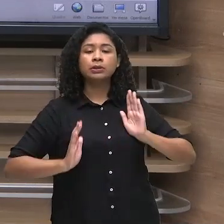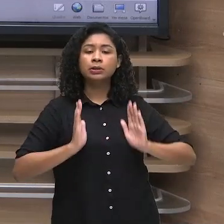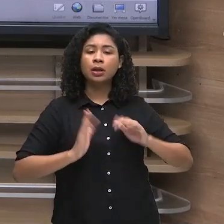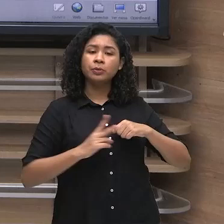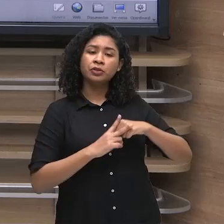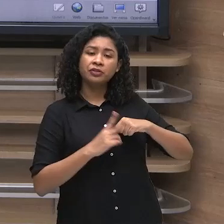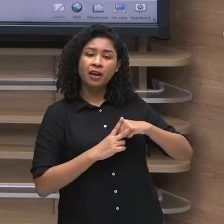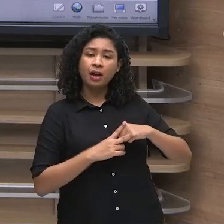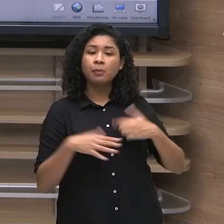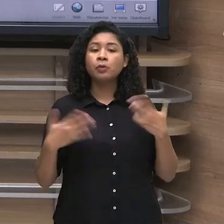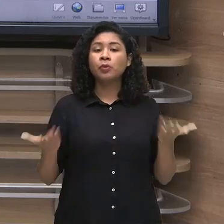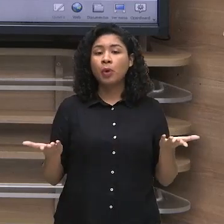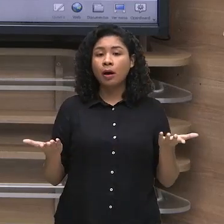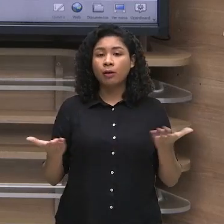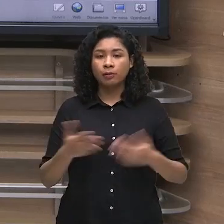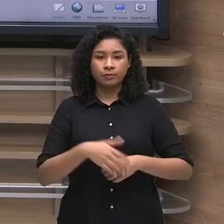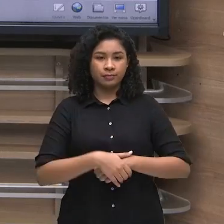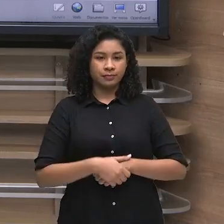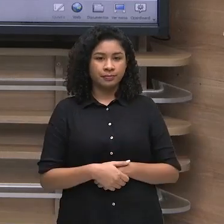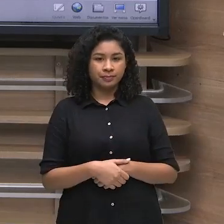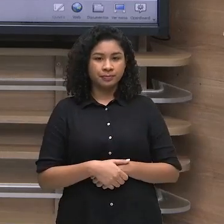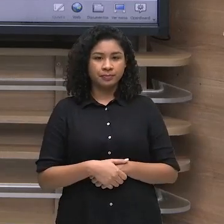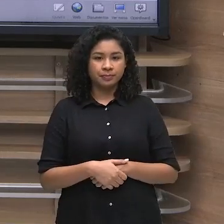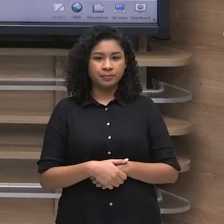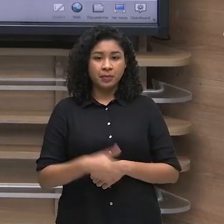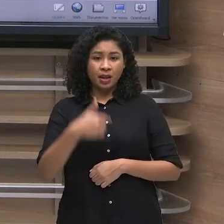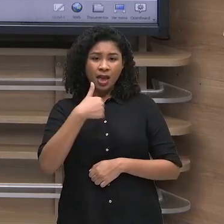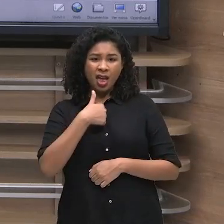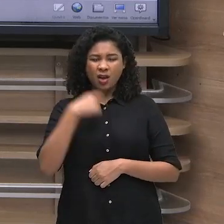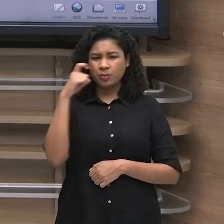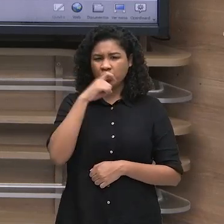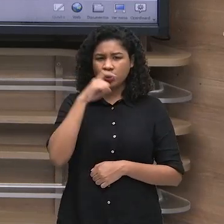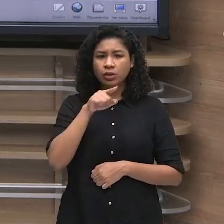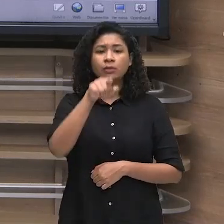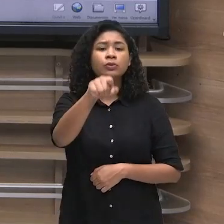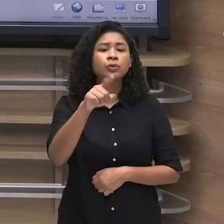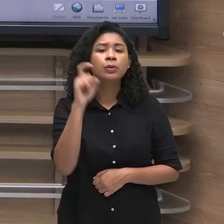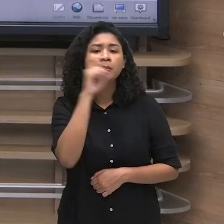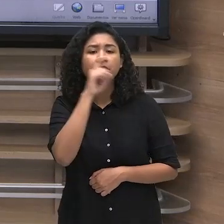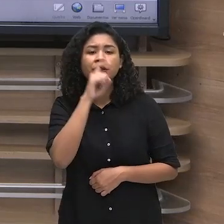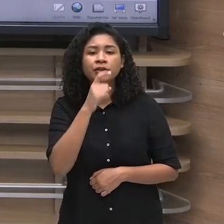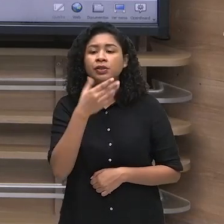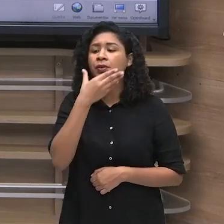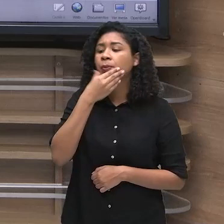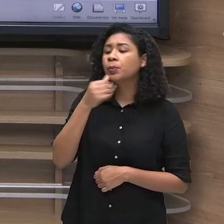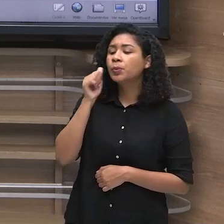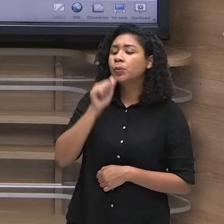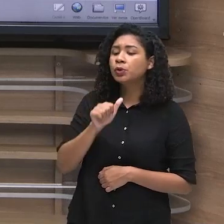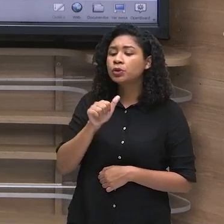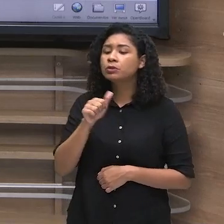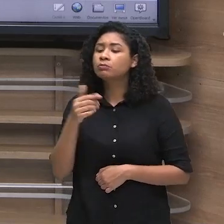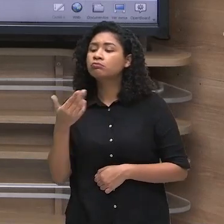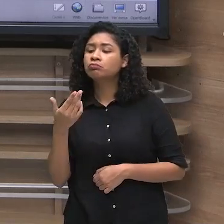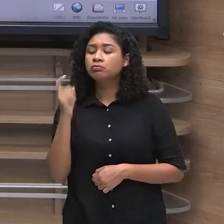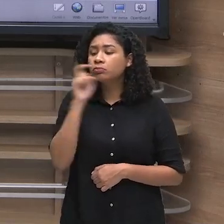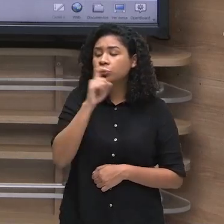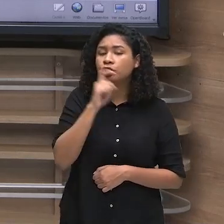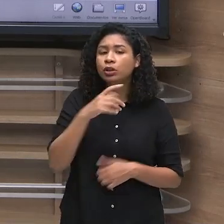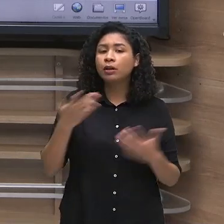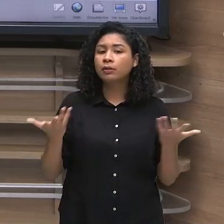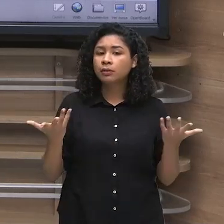Eu mentia, tu mentias, ele ou ela mentia, né? O menino mentia. Então, esta ação está localizada no